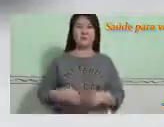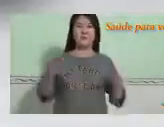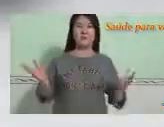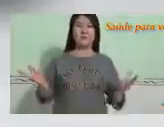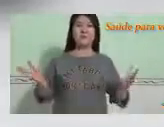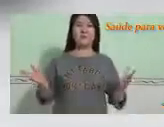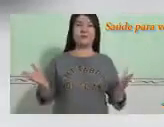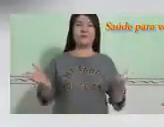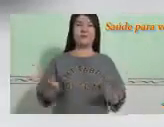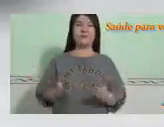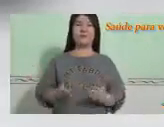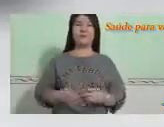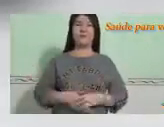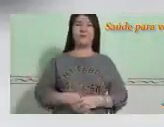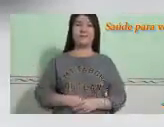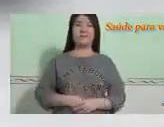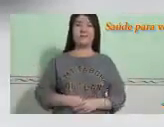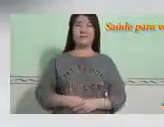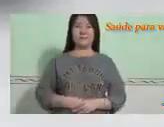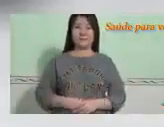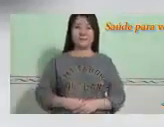Acento circunflexo,